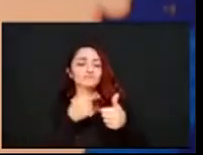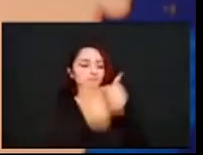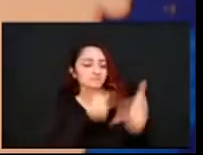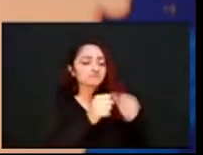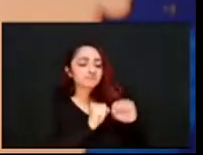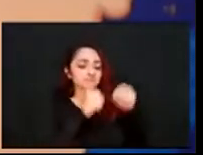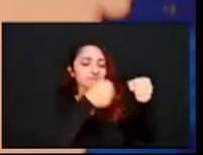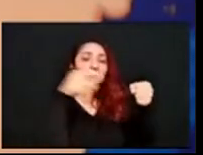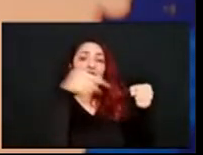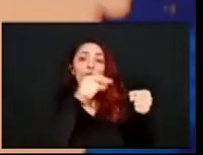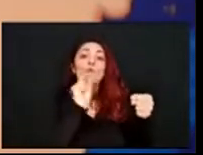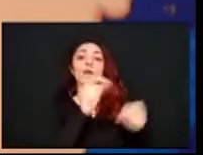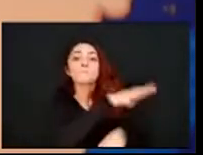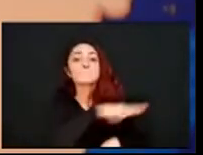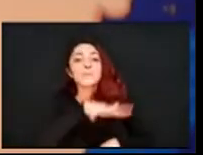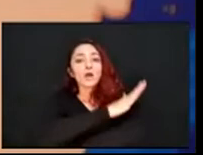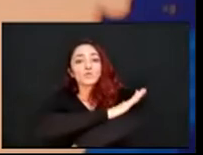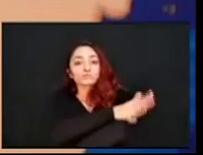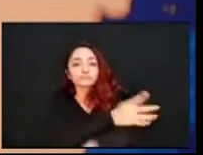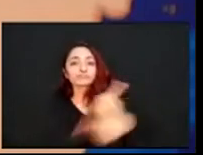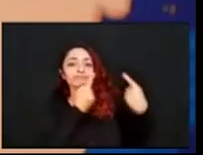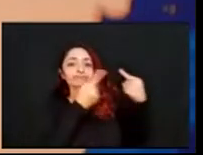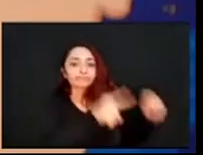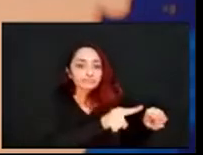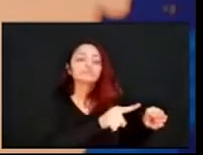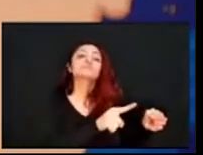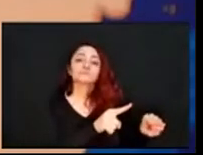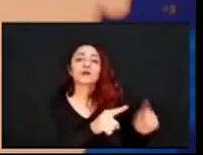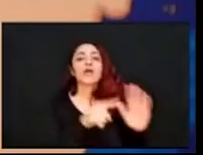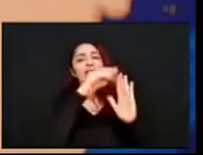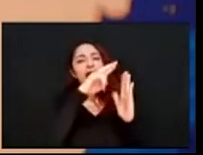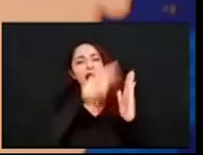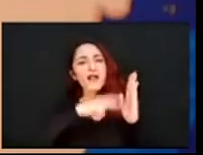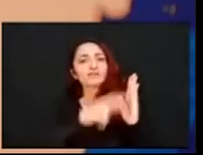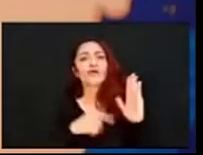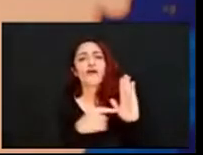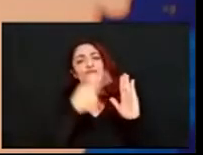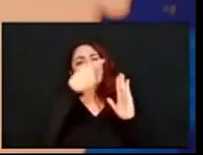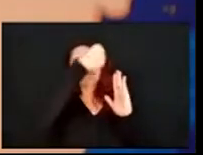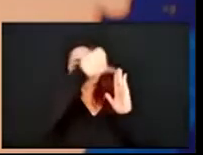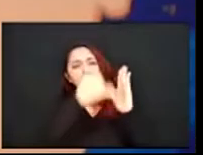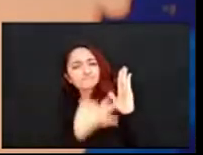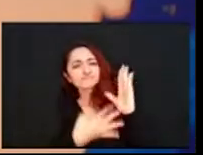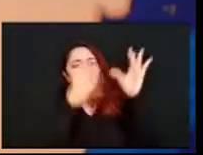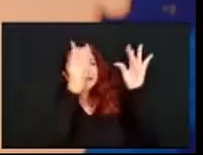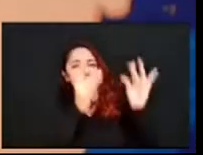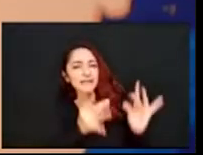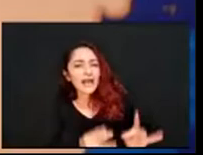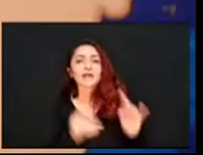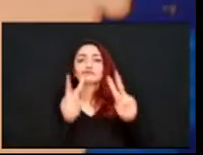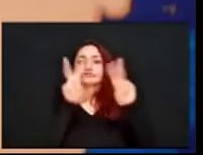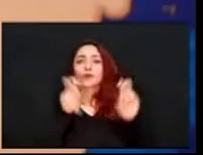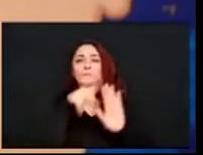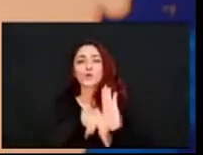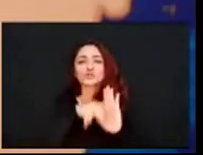disso o relatório contempla né de uma forma bem Ampla todas as ações que foram feitas e que estão sendo feitas Então não é a